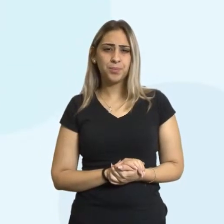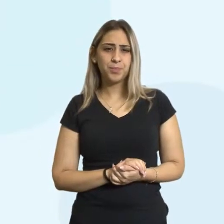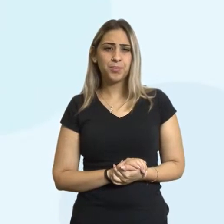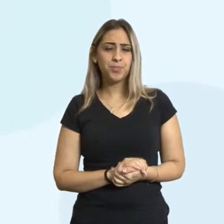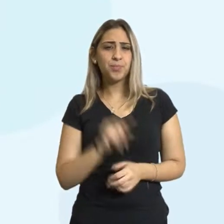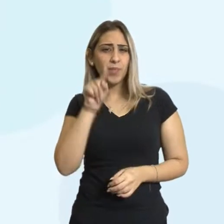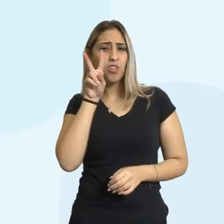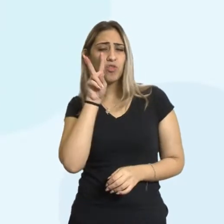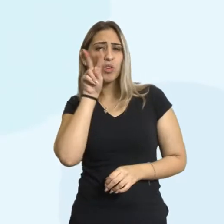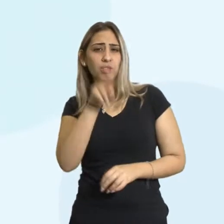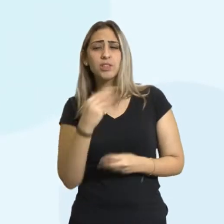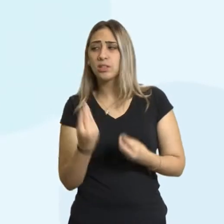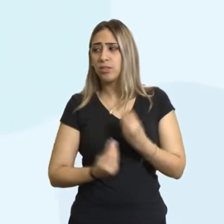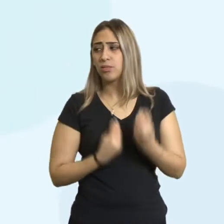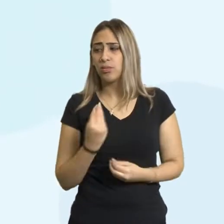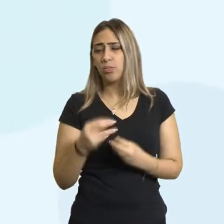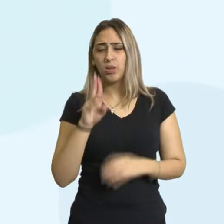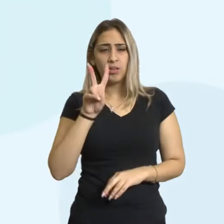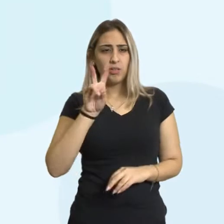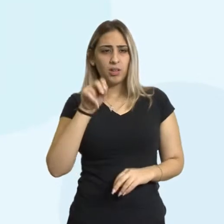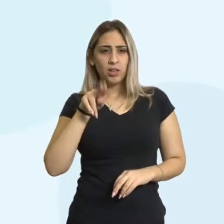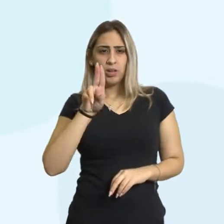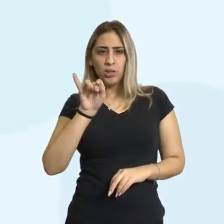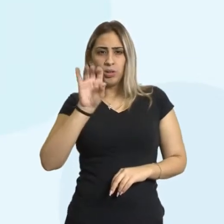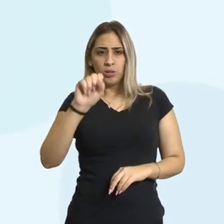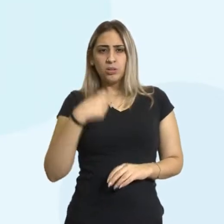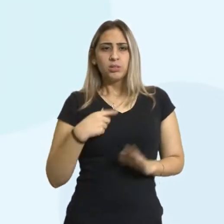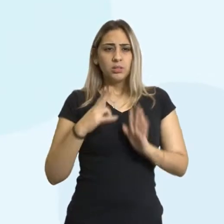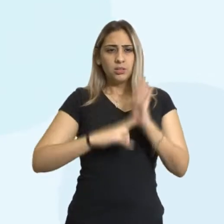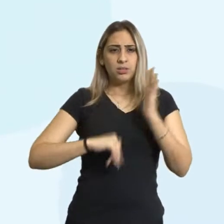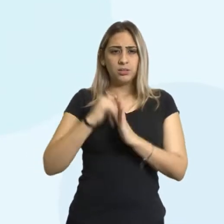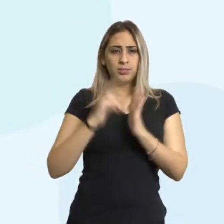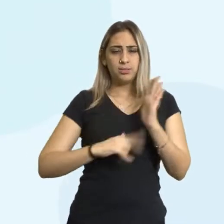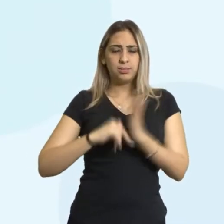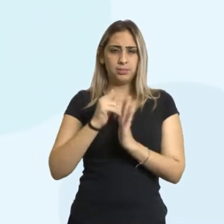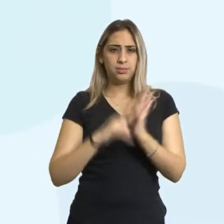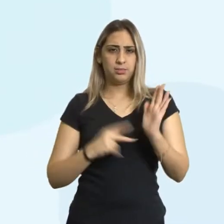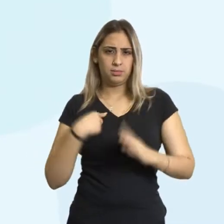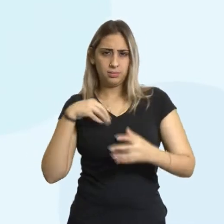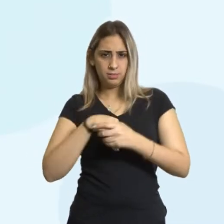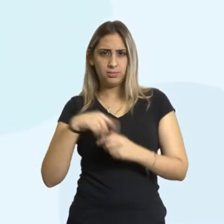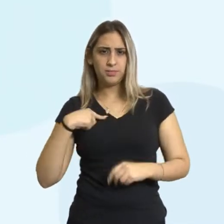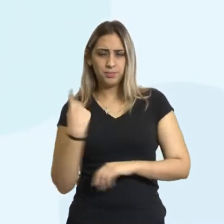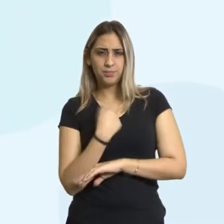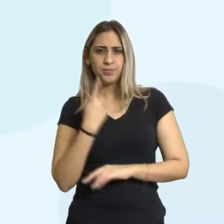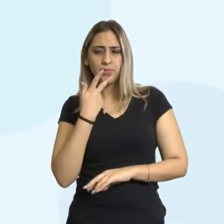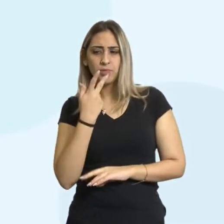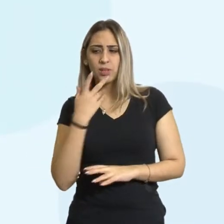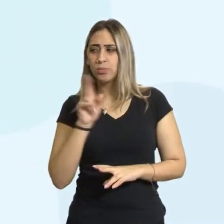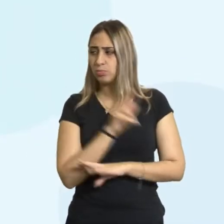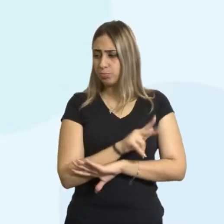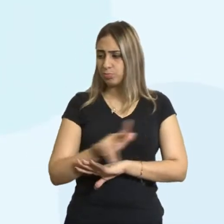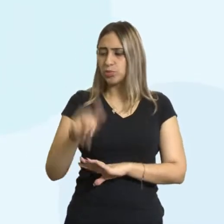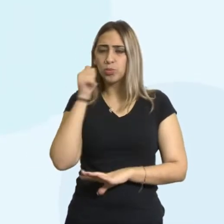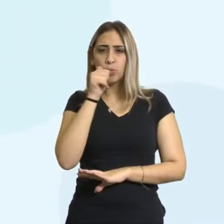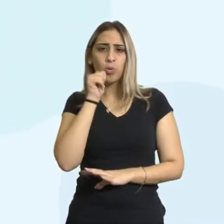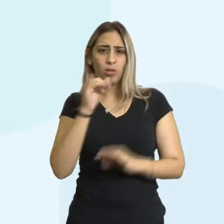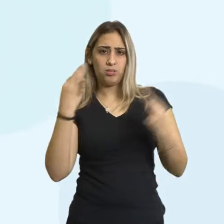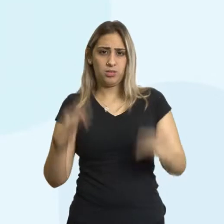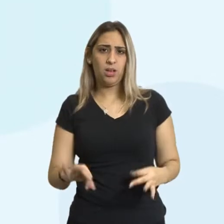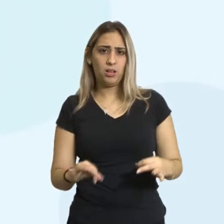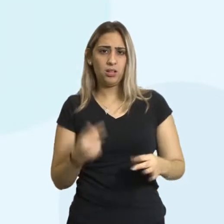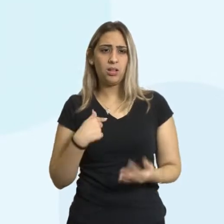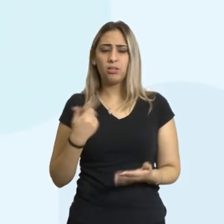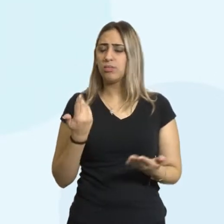e ela foi vista como uma Vênus né em arte quando a gente fala de Vênus nós estamos falando do modelo de mulher ideal